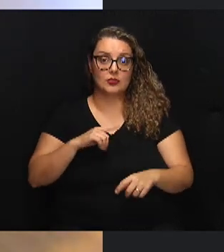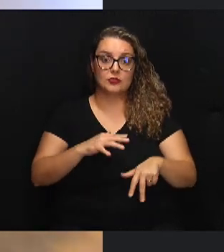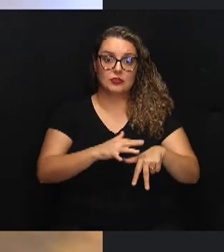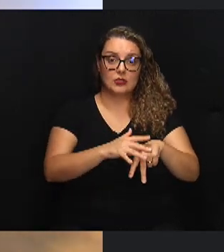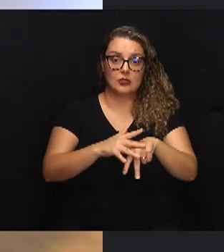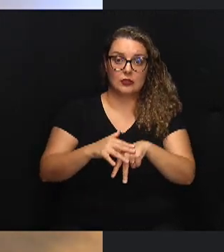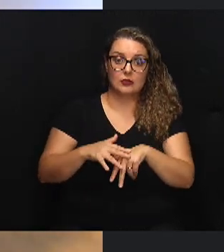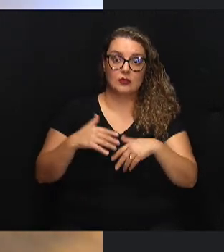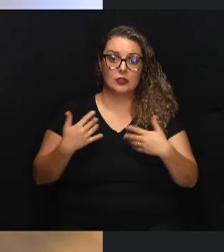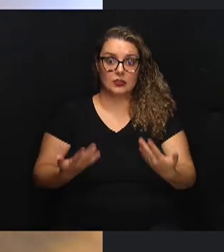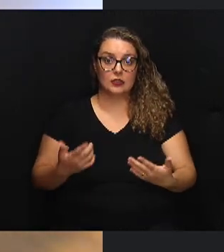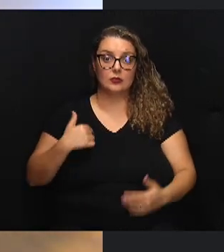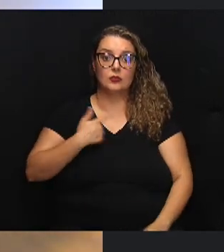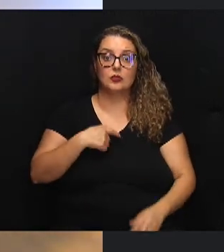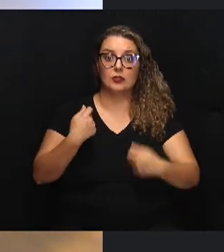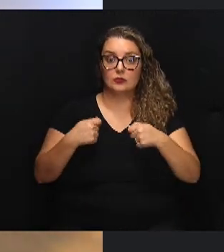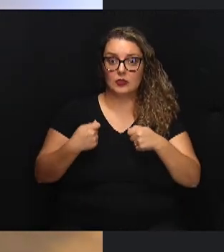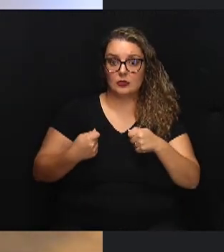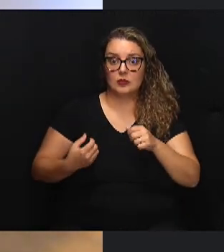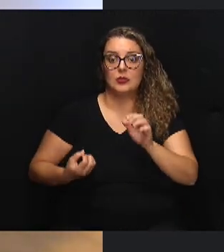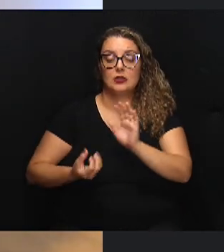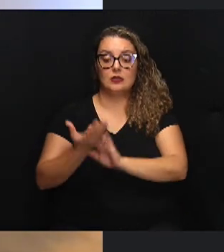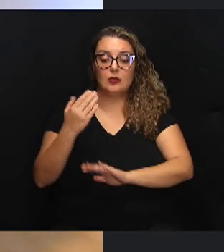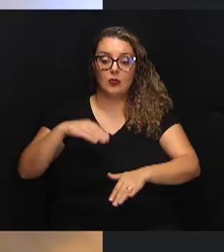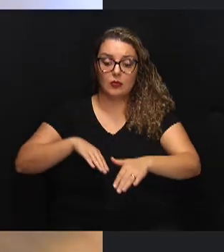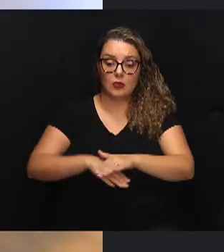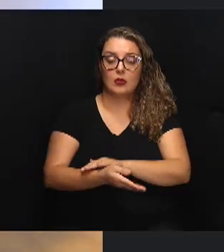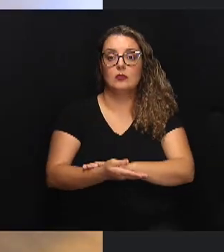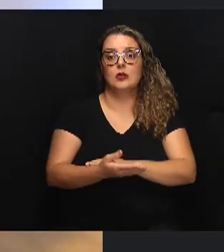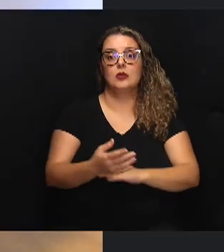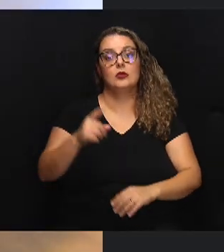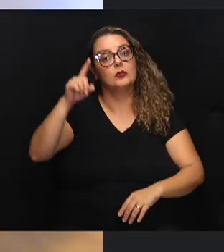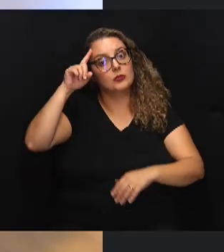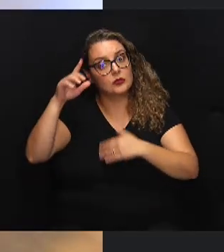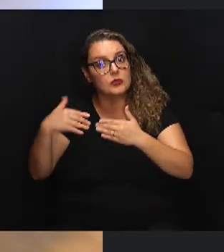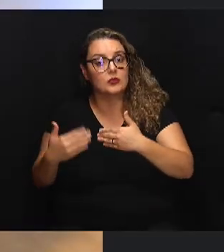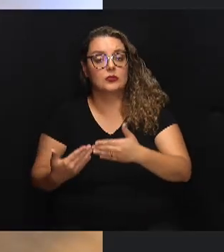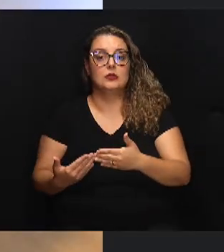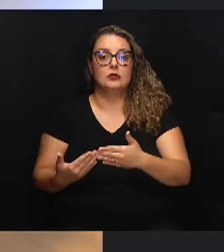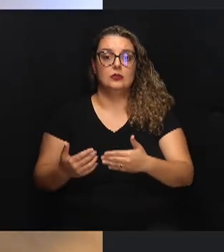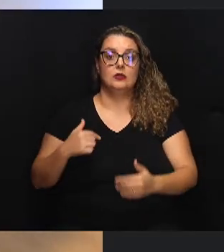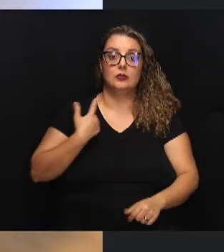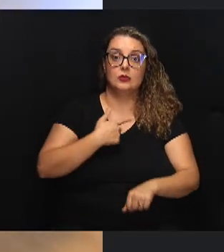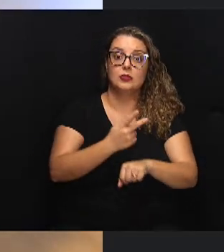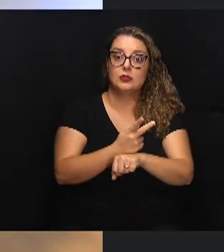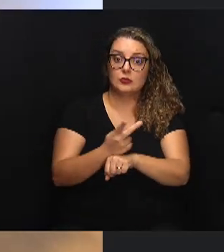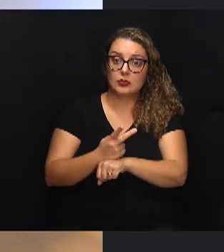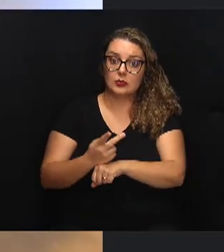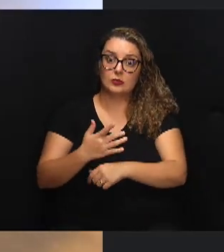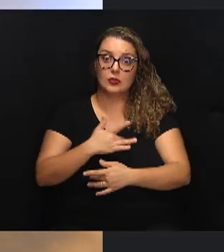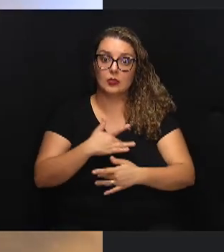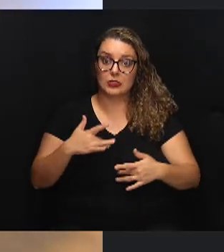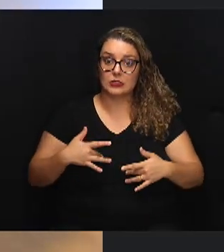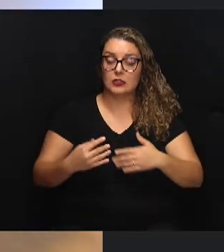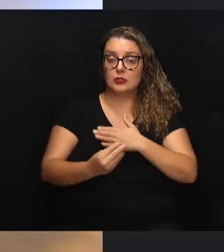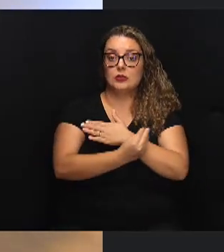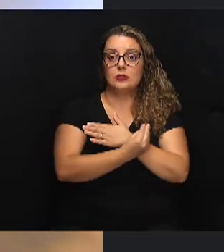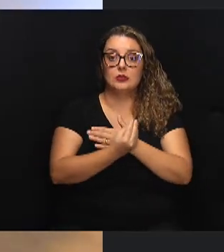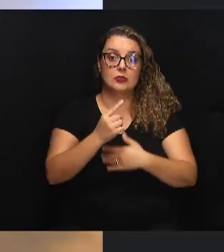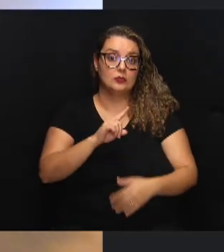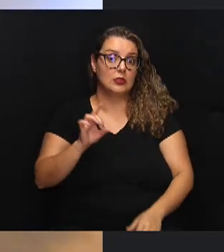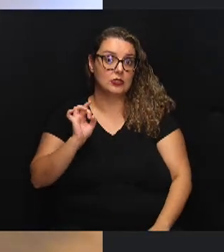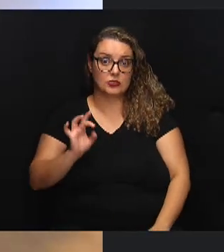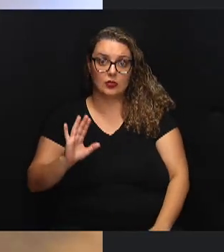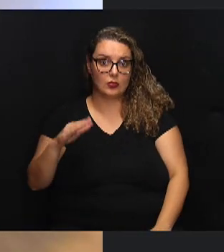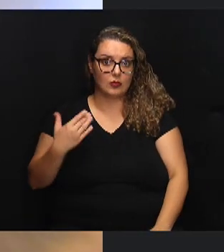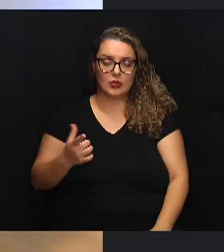paciente. Então, a gente precisa criar o hábito de forma rotineira mesmo, a gente procurar cuidar da nossa saúde. Não é só quando a gente tem